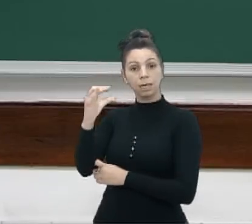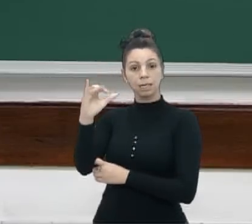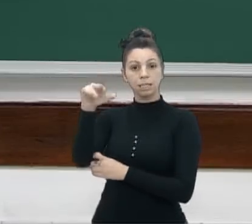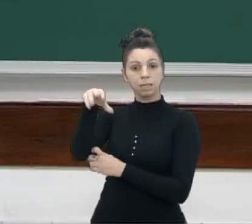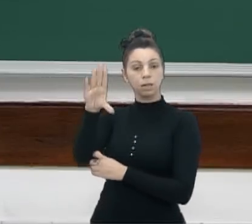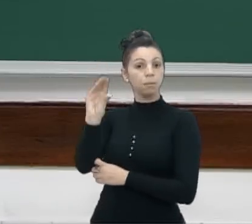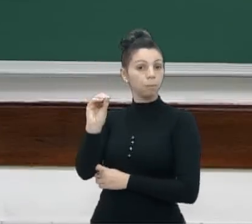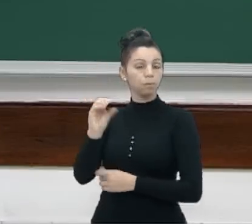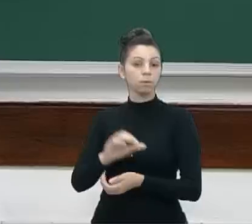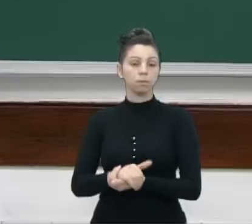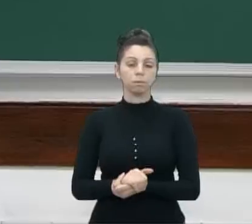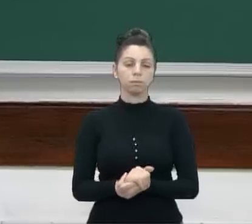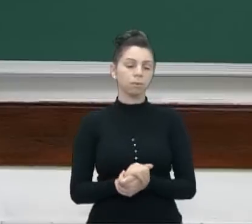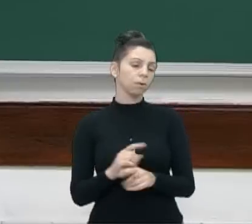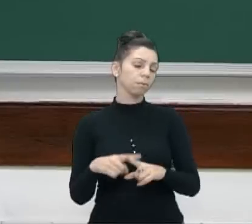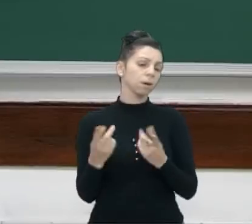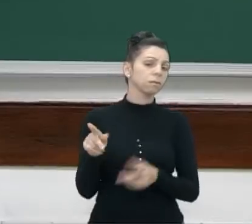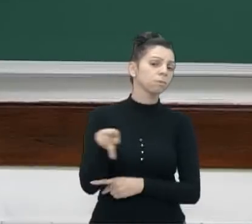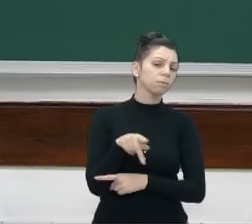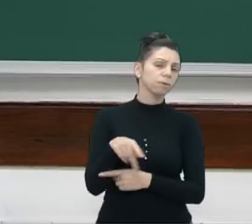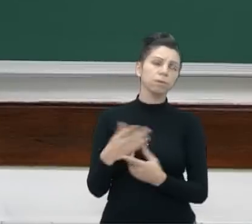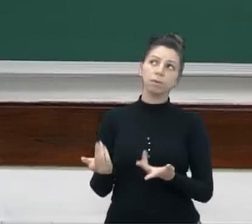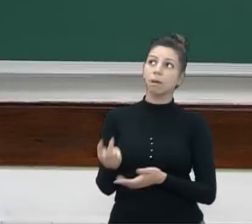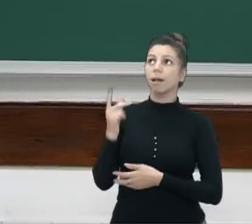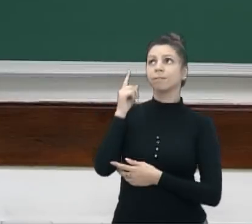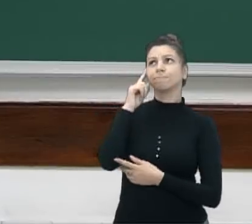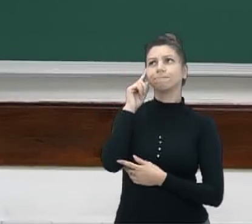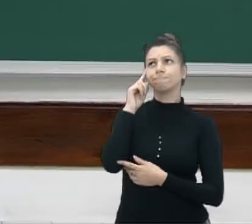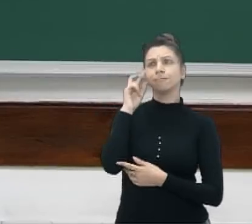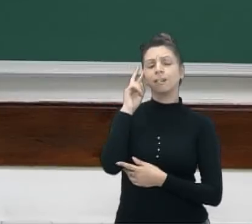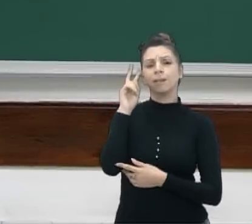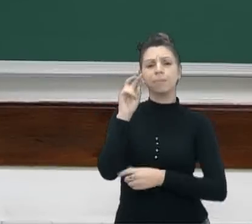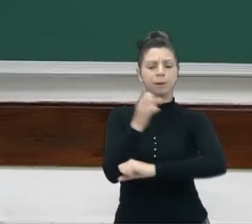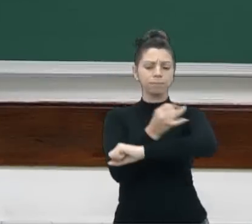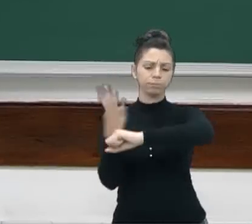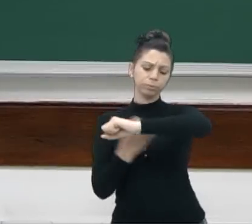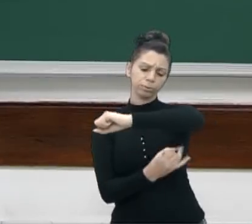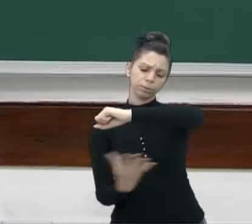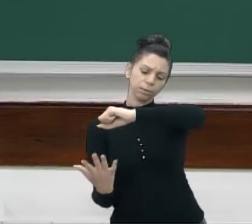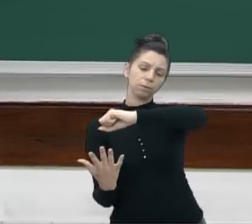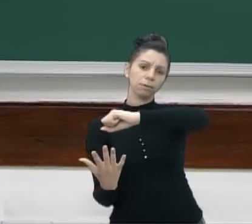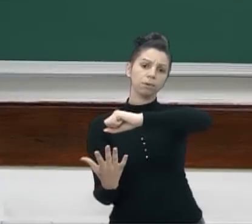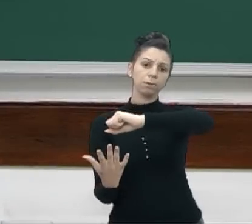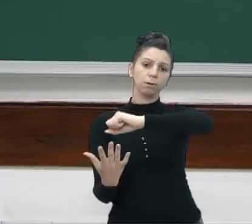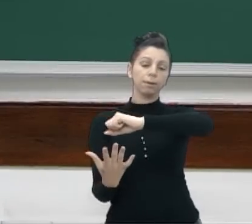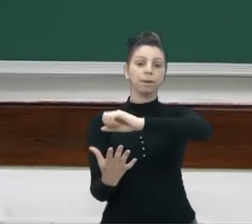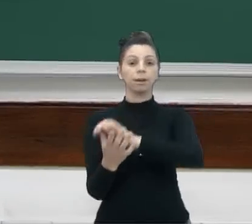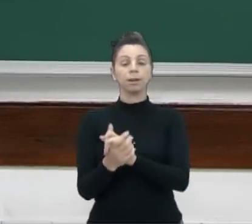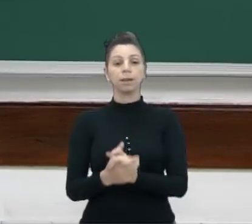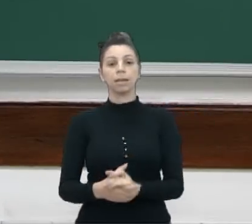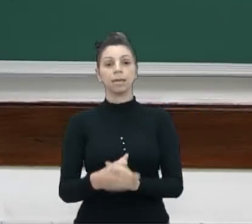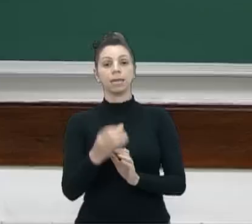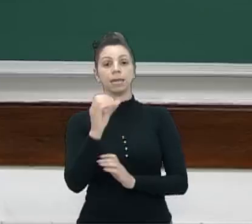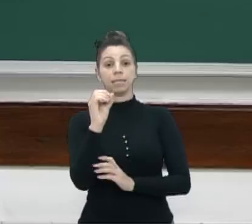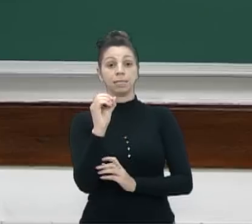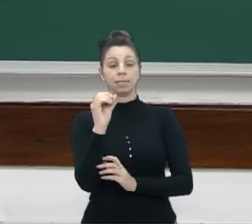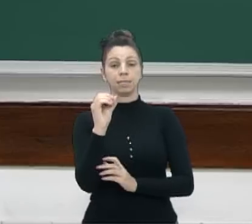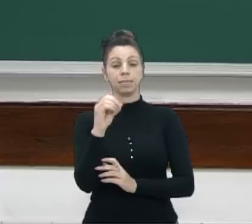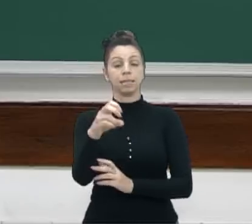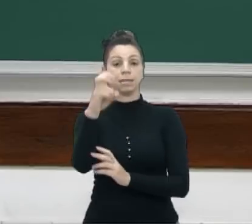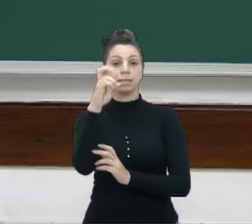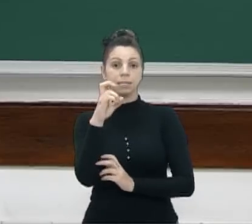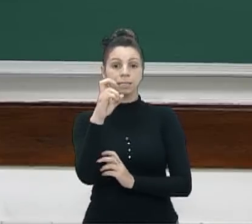Beleza? Mas, professora, lembrei da fração. 5 décimos é a mesma coisa que o 5